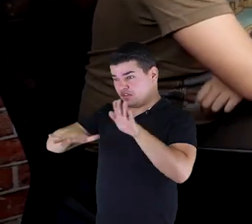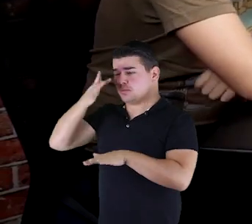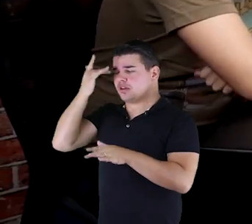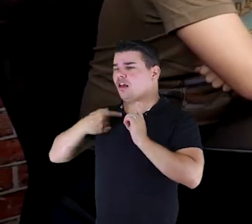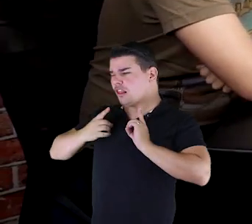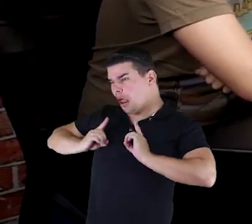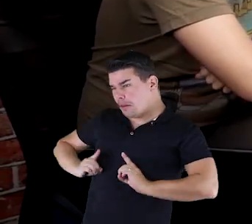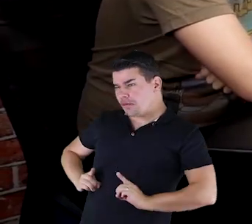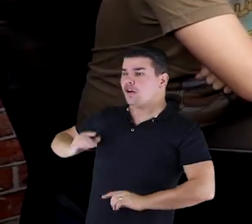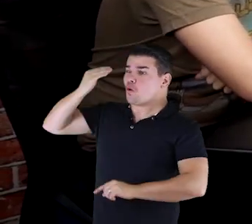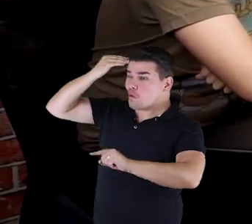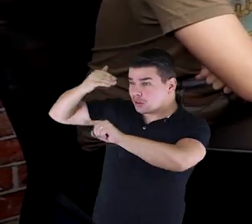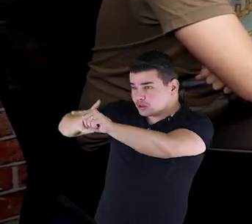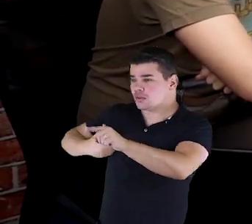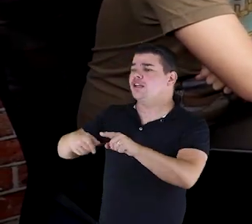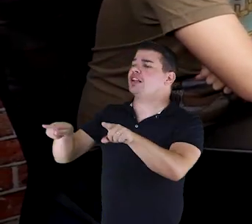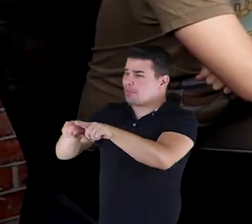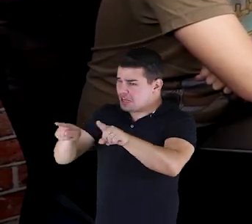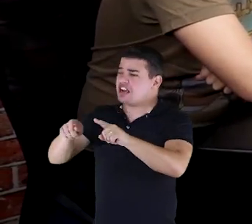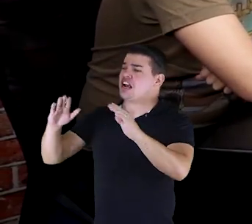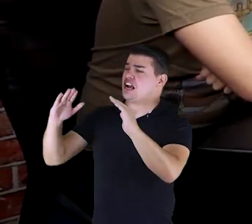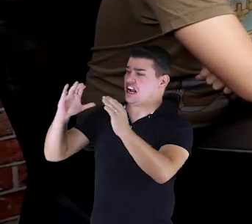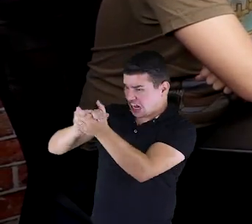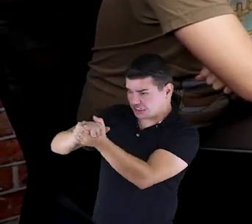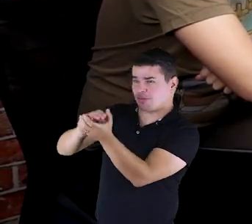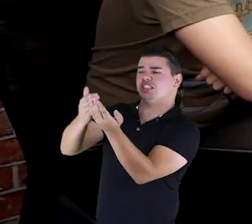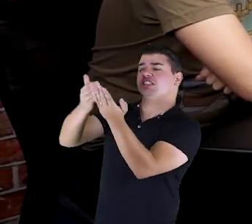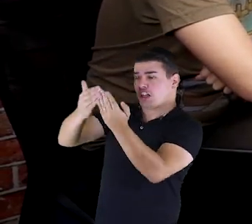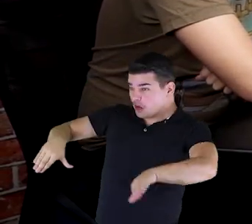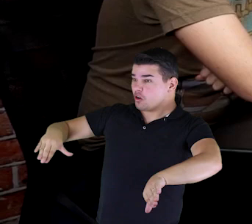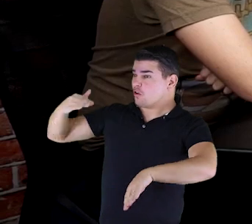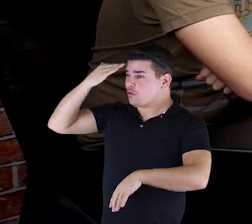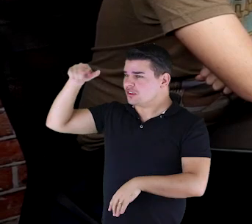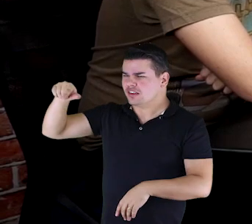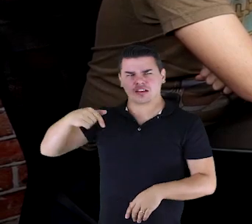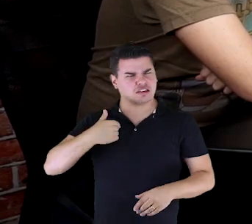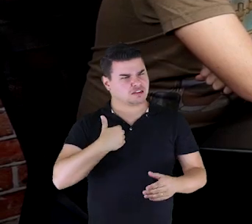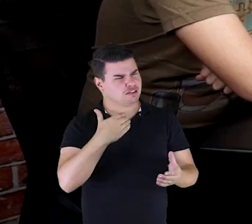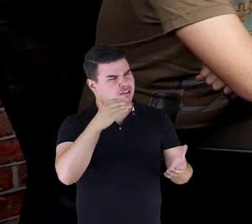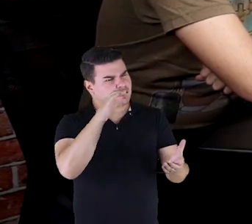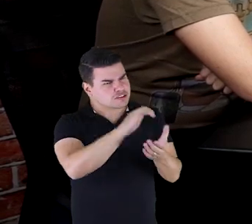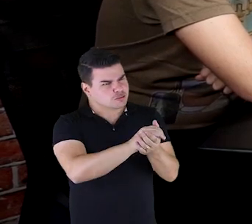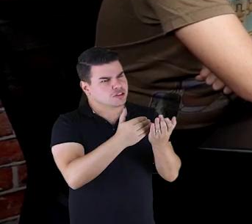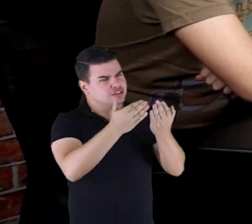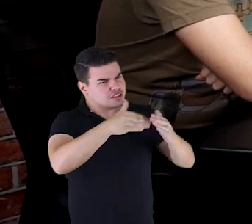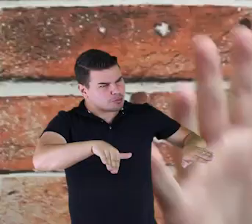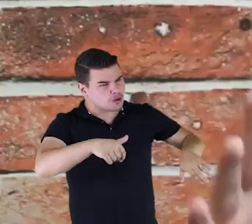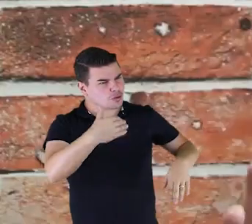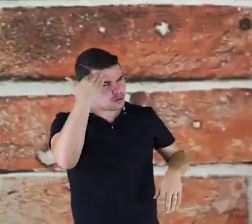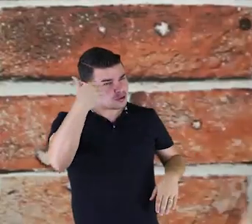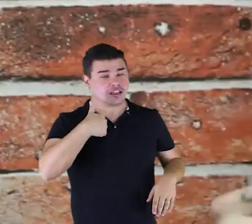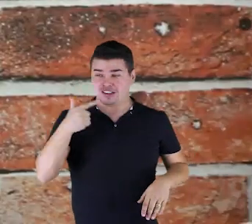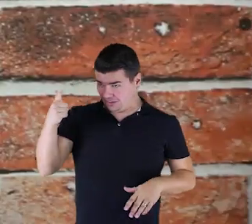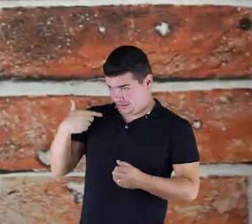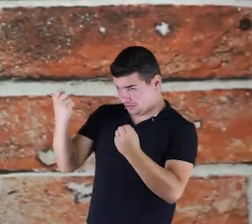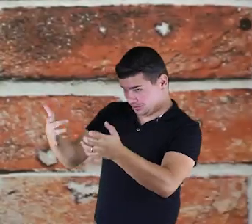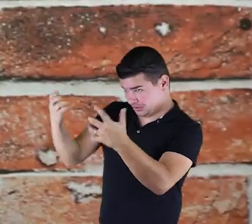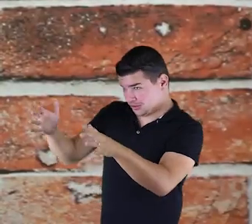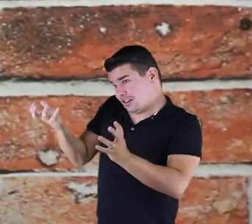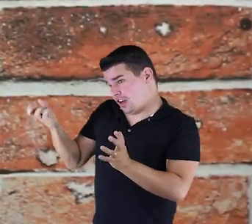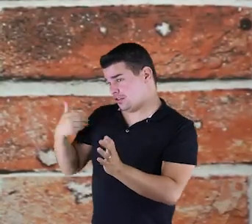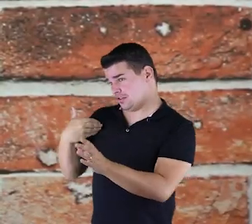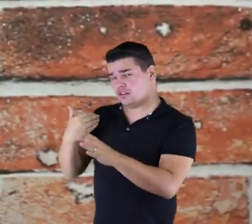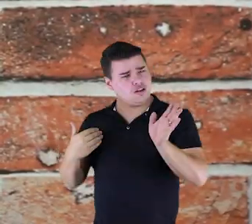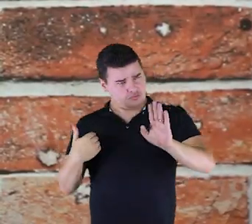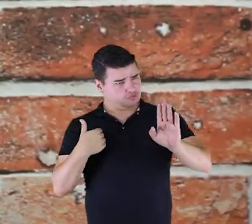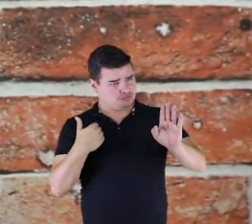causa. Tenho certeza que o casamento acabou por sua causa. Você tem noção de que você casamento destrói... Casamento acabou? Você quer entrar nesse assunto? Quer pular? Eu não, acho, eu acho. Não,